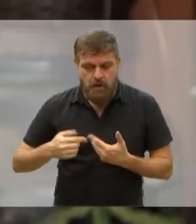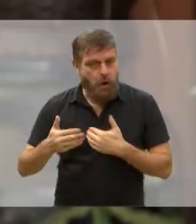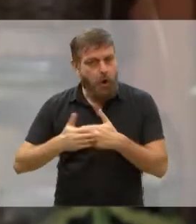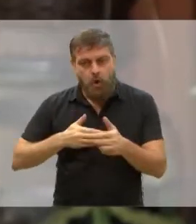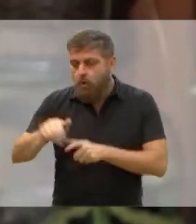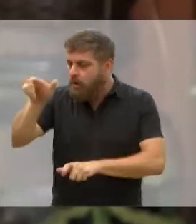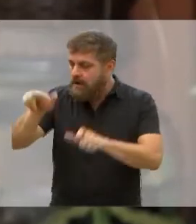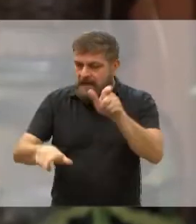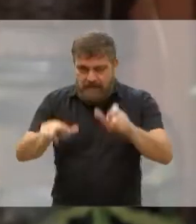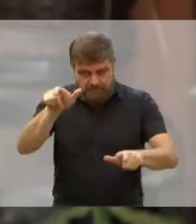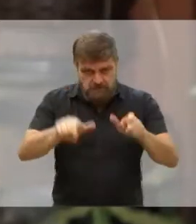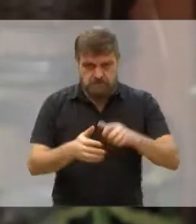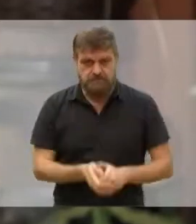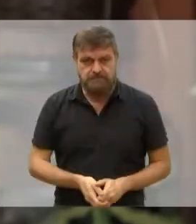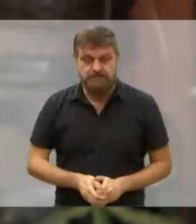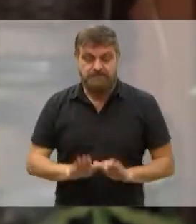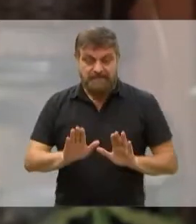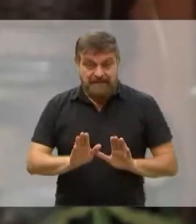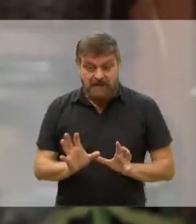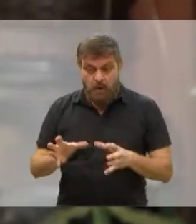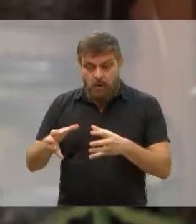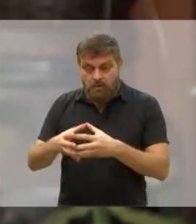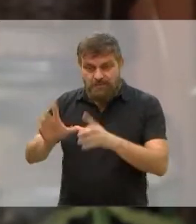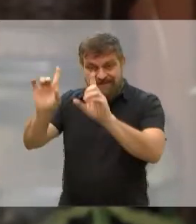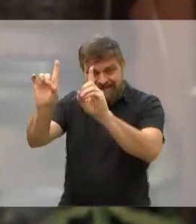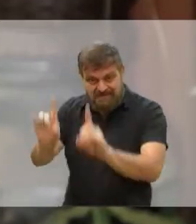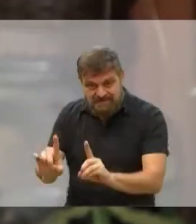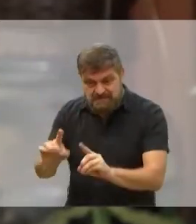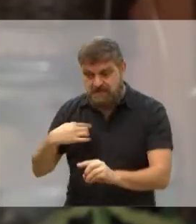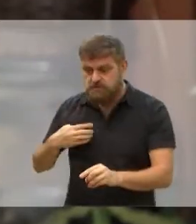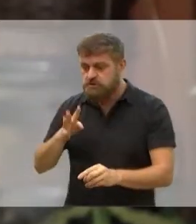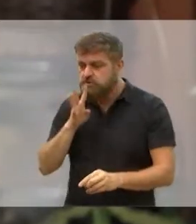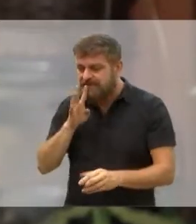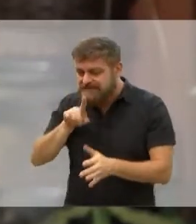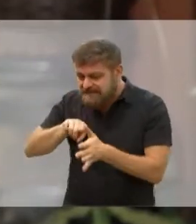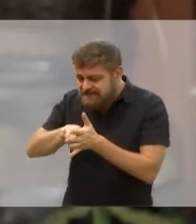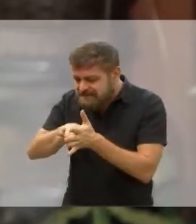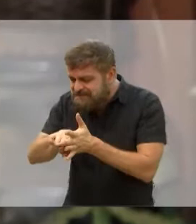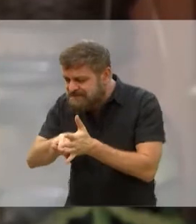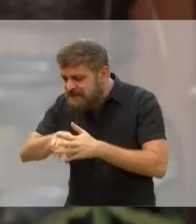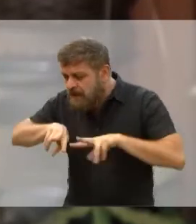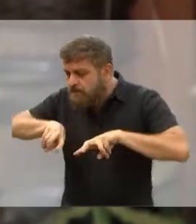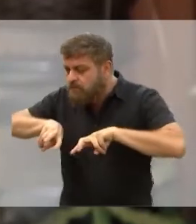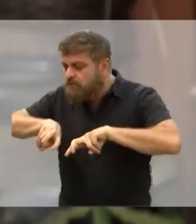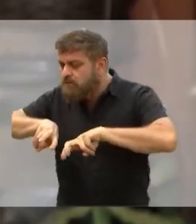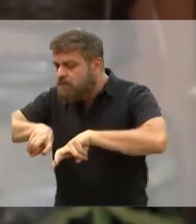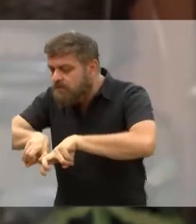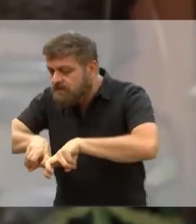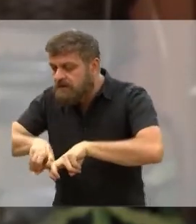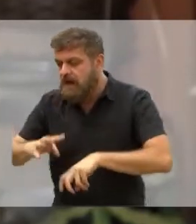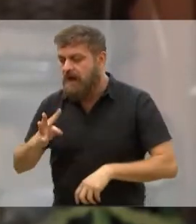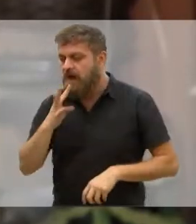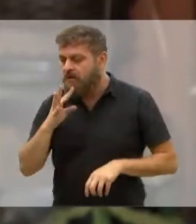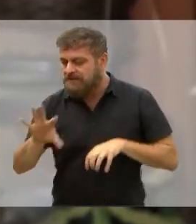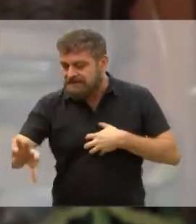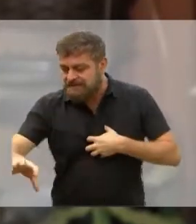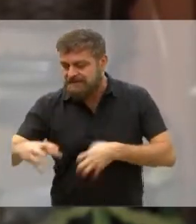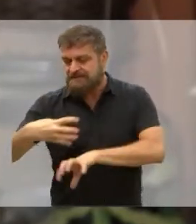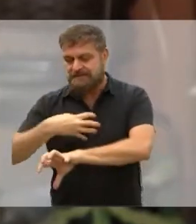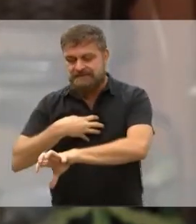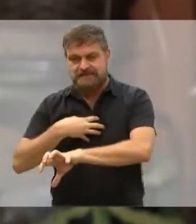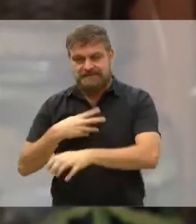qualquer paciente. O paciente com deficiência, a gente vai buscar conhecer melhor aquela condição, mas o importante é